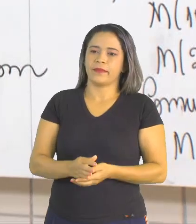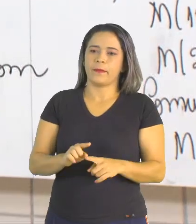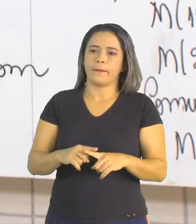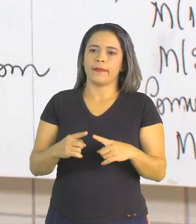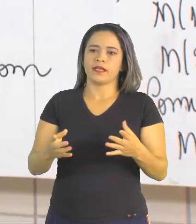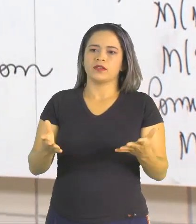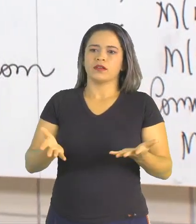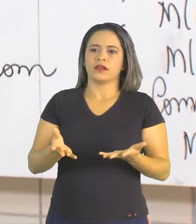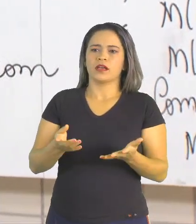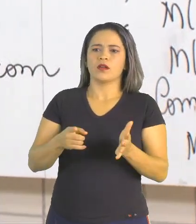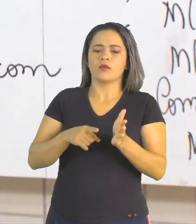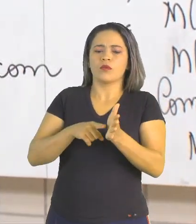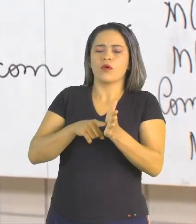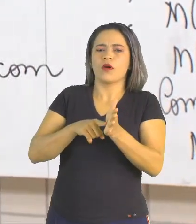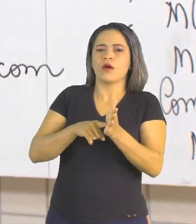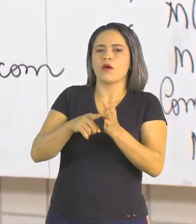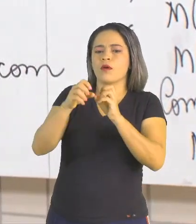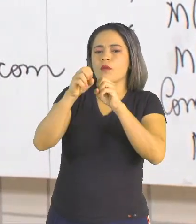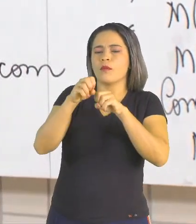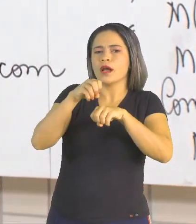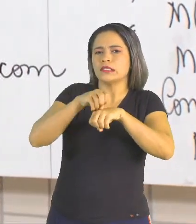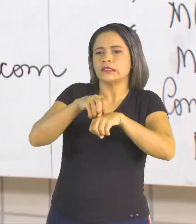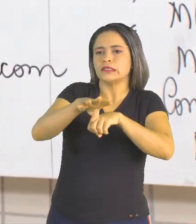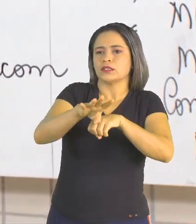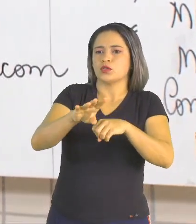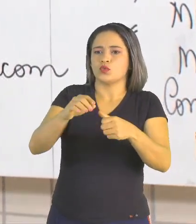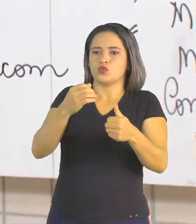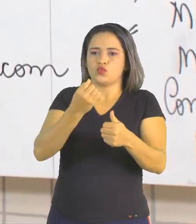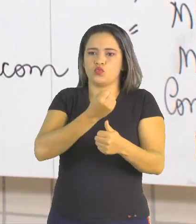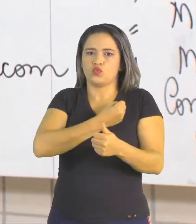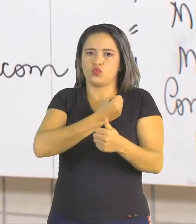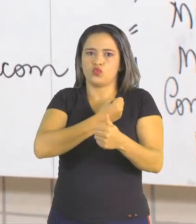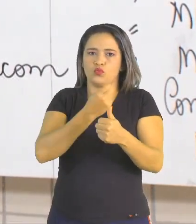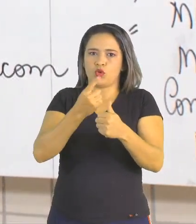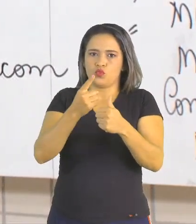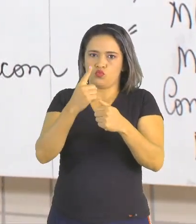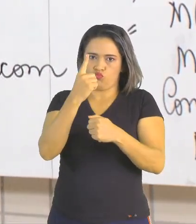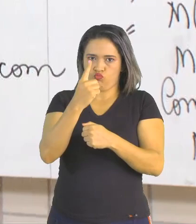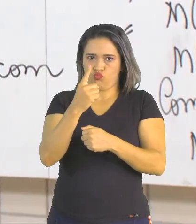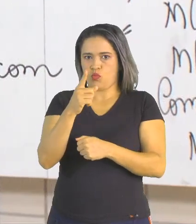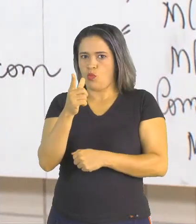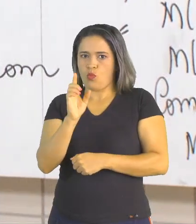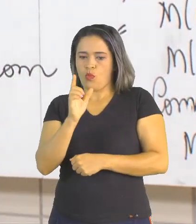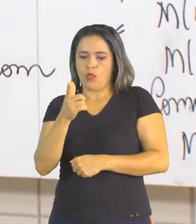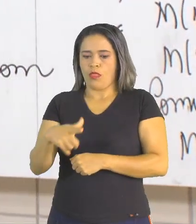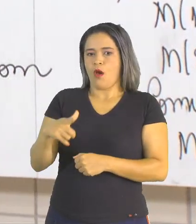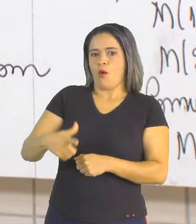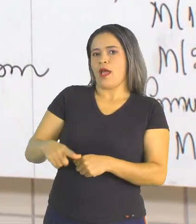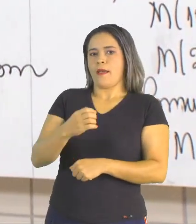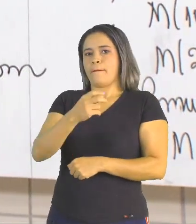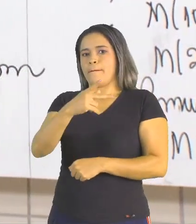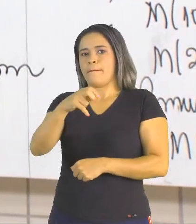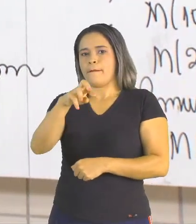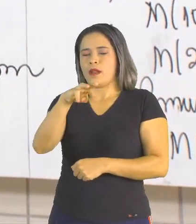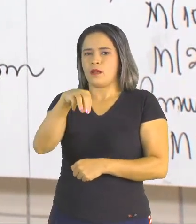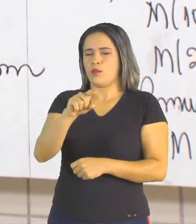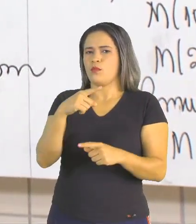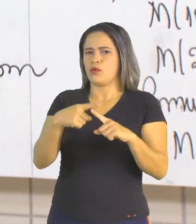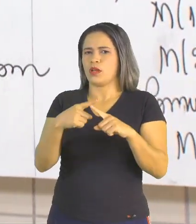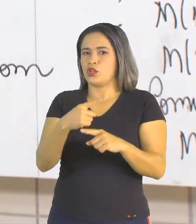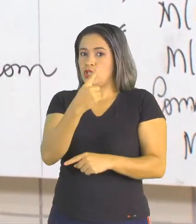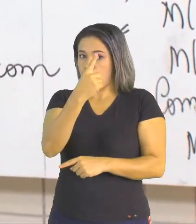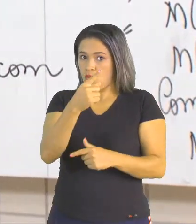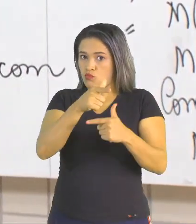alguma observação. Ó, o número 1, ele não é primo, pois ele tem um divisor apenas.